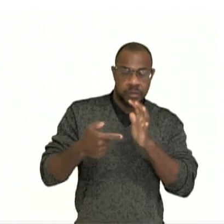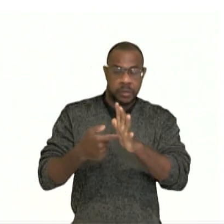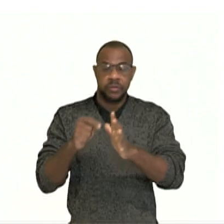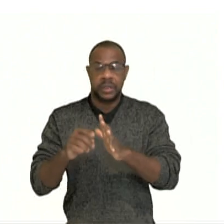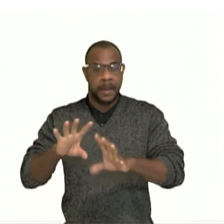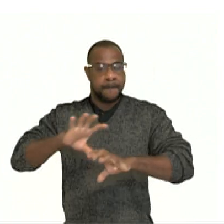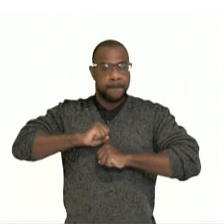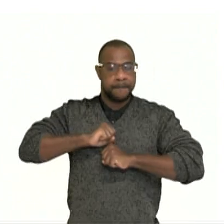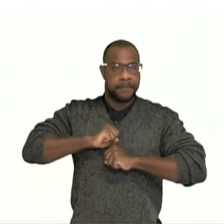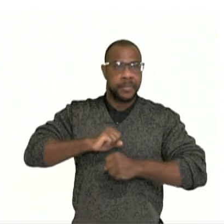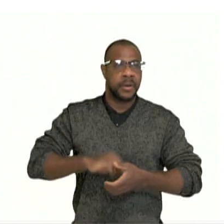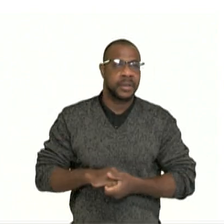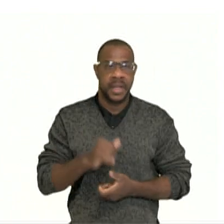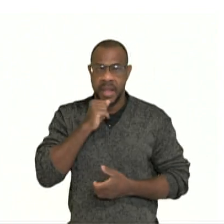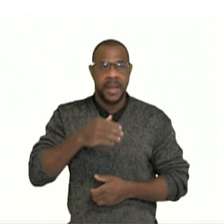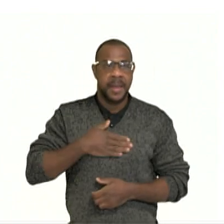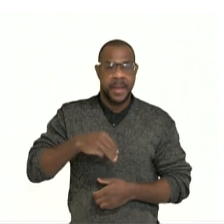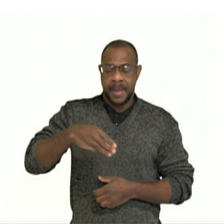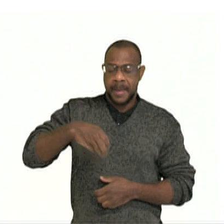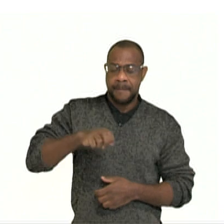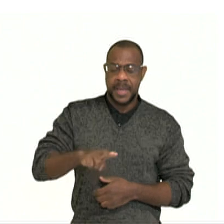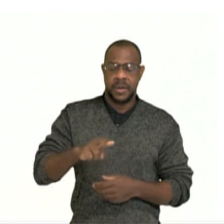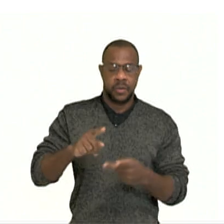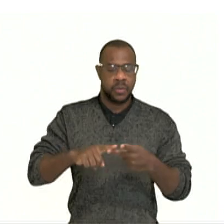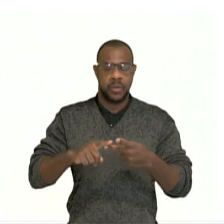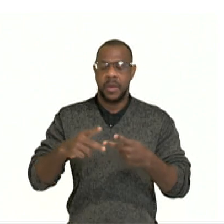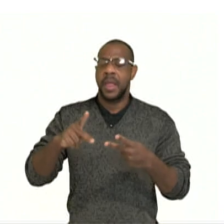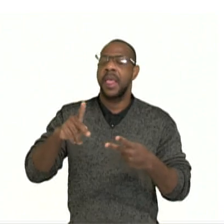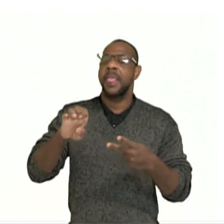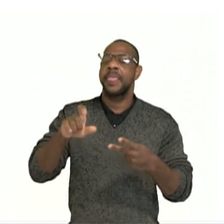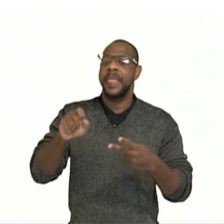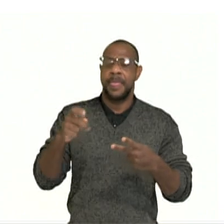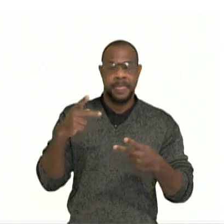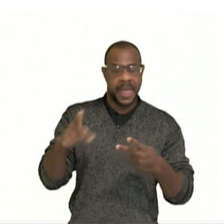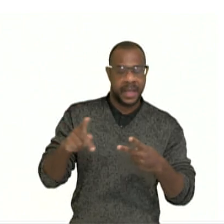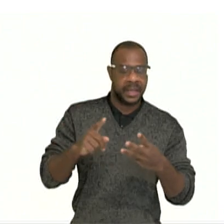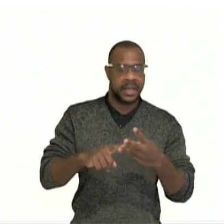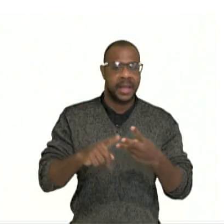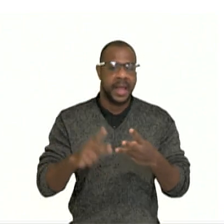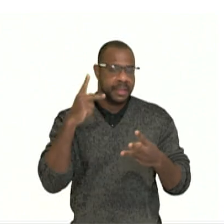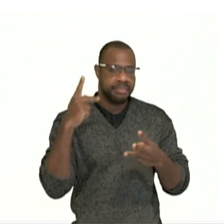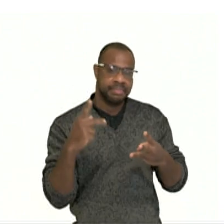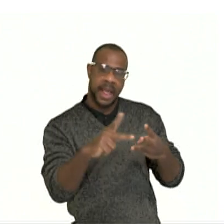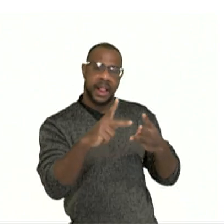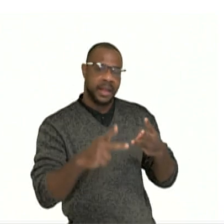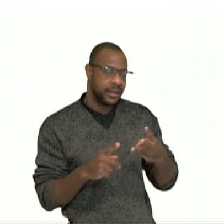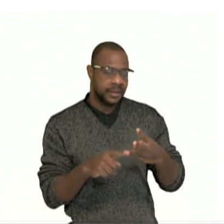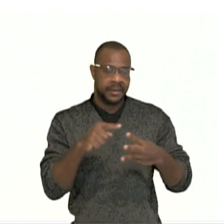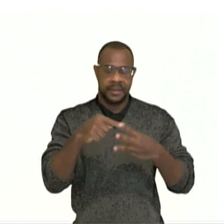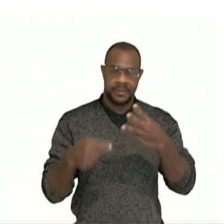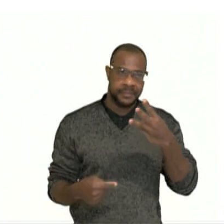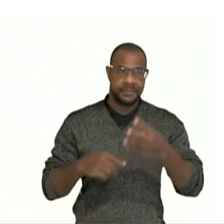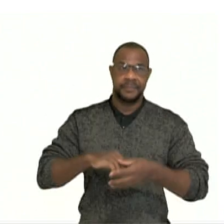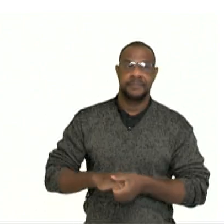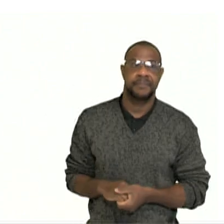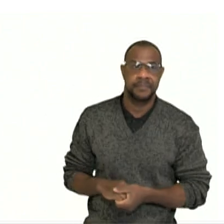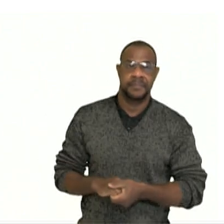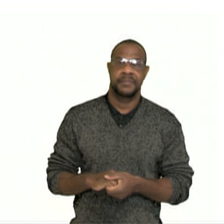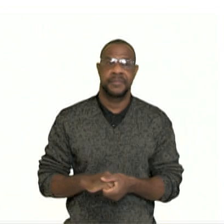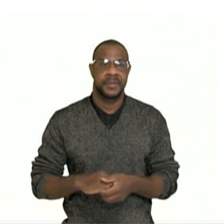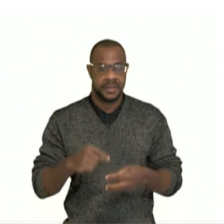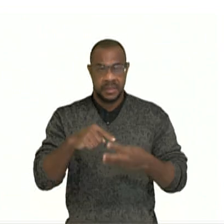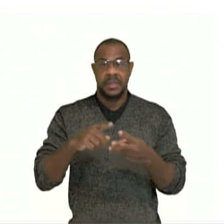posse. Então nós temos meu, dela e dele. Lembrando aqui que todas as vezes que nós formos utilizar